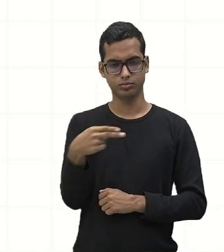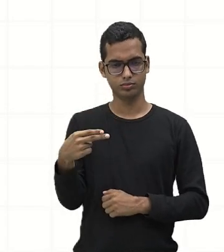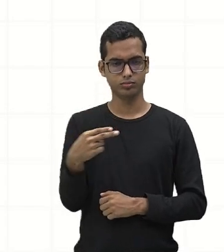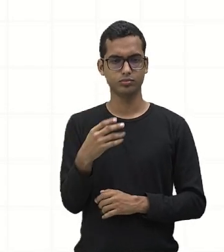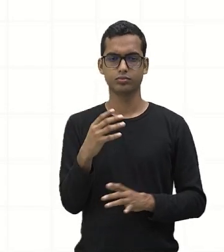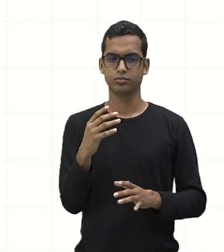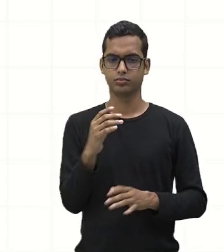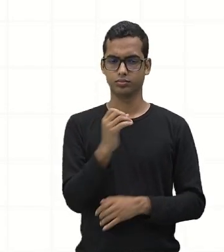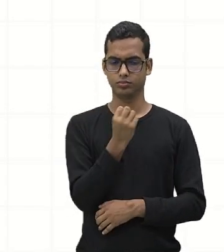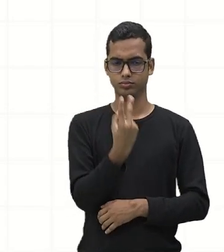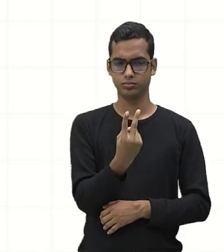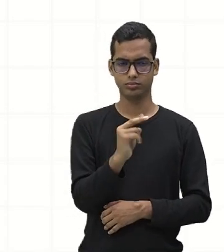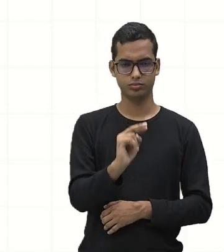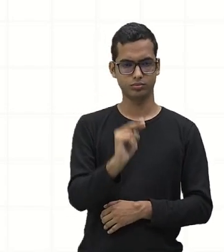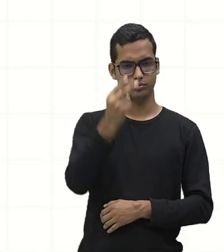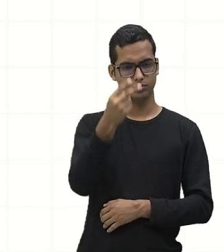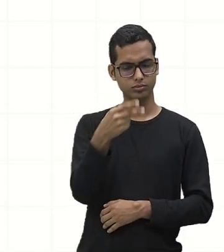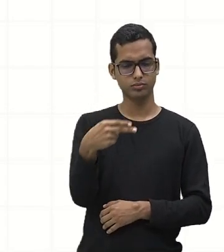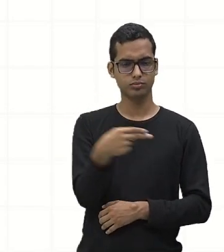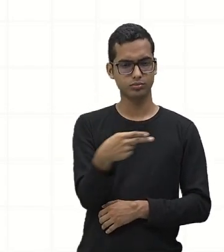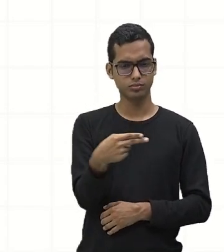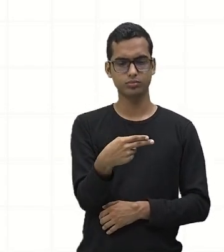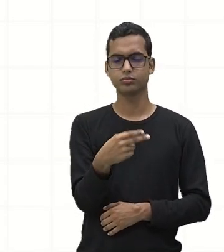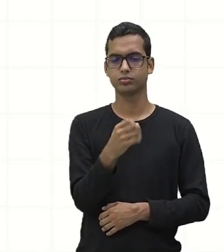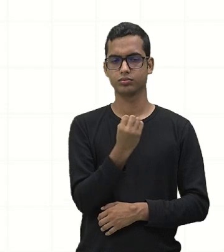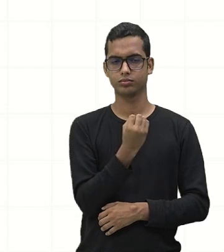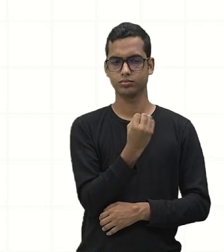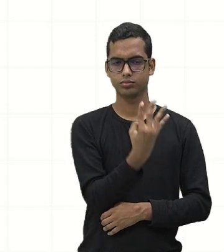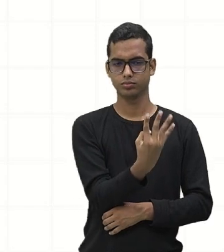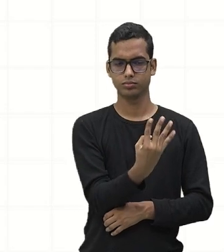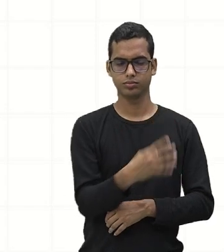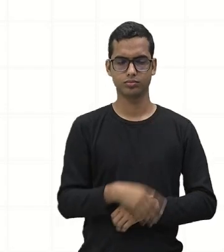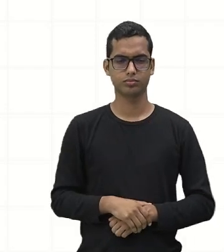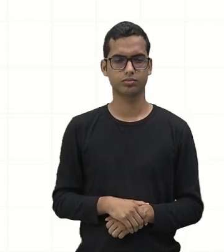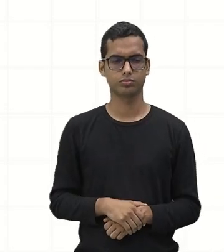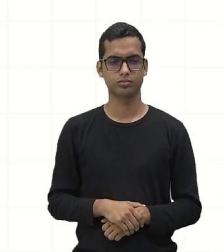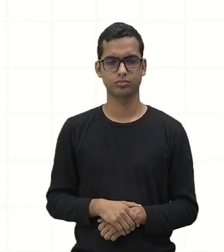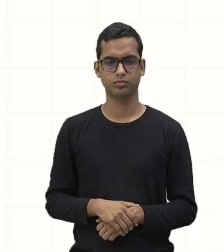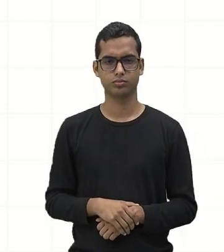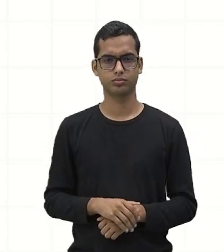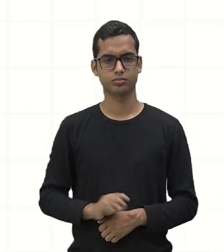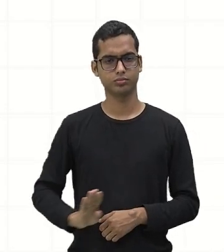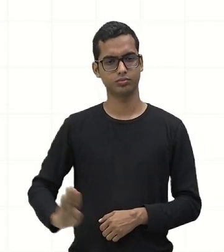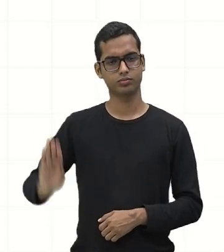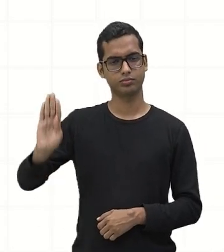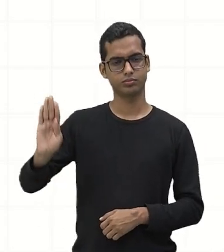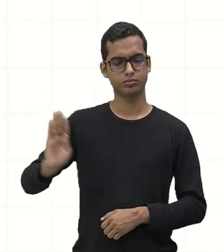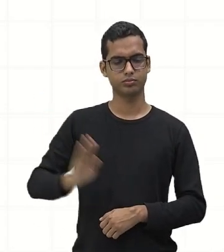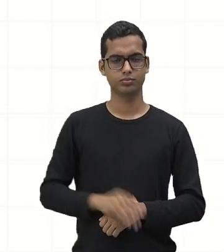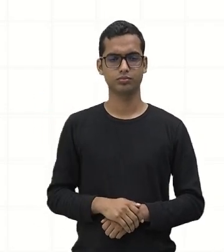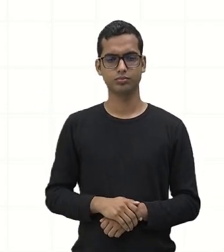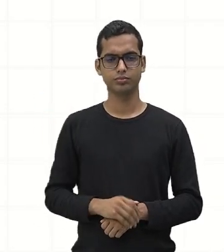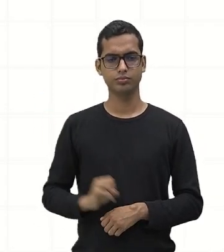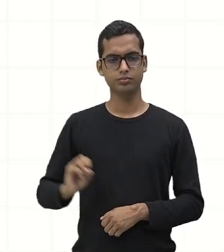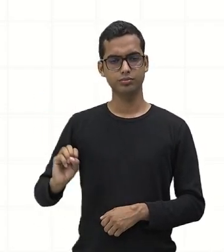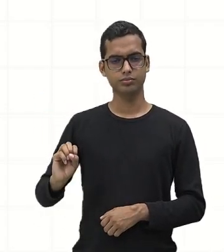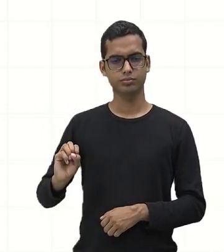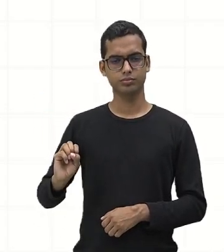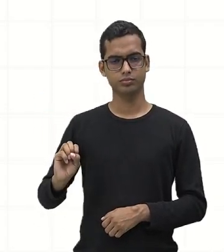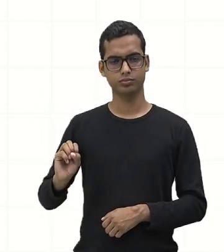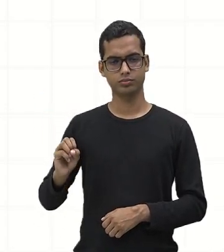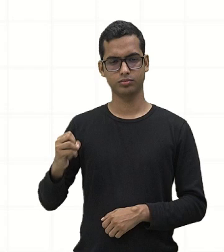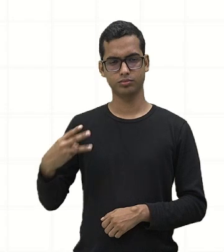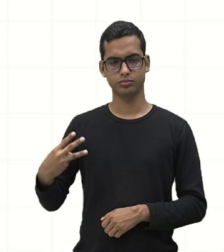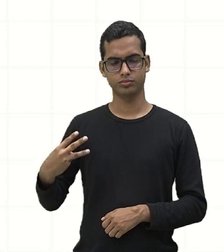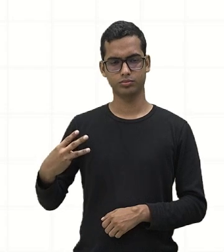Letra B. 5 ao cubo dividido por 3. Tá? Né? Lembram aqui que nós temos